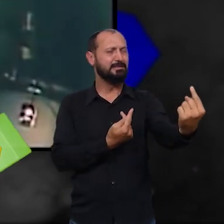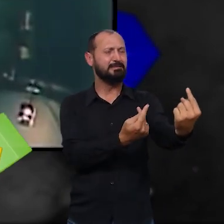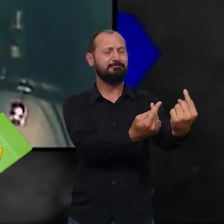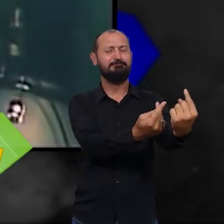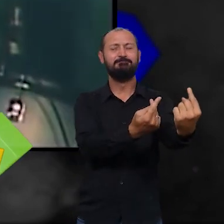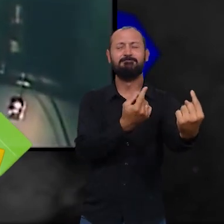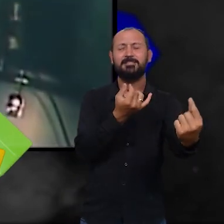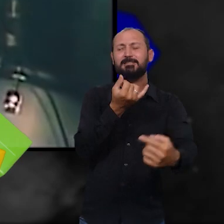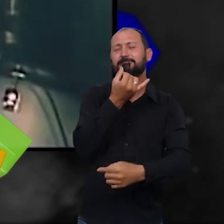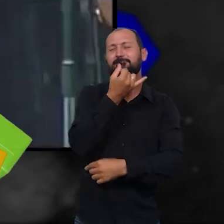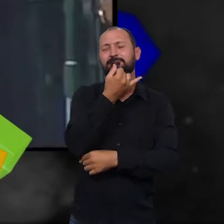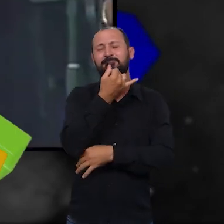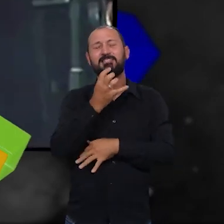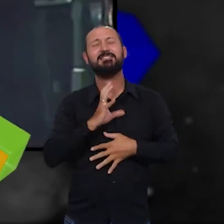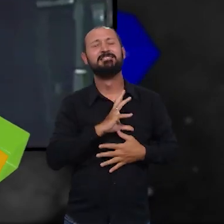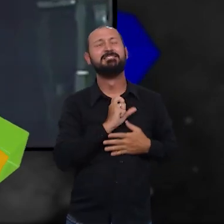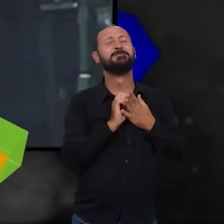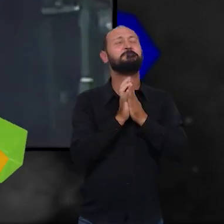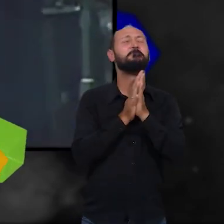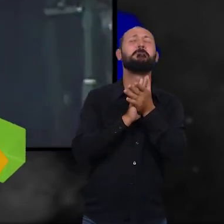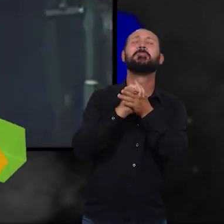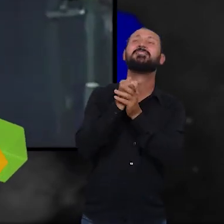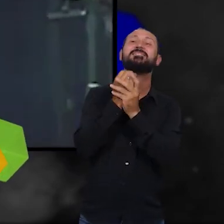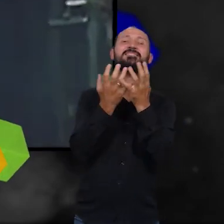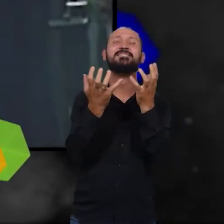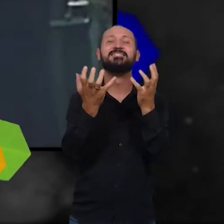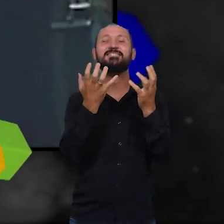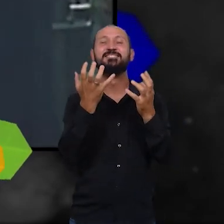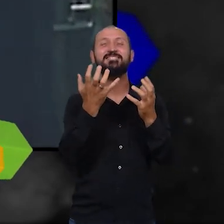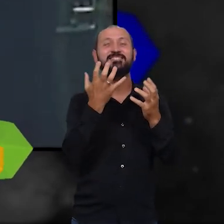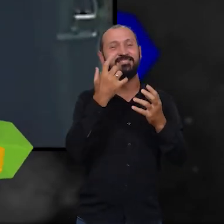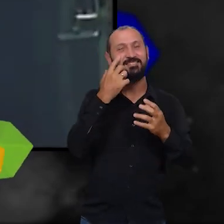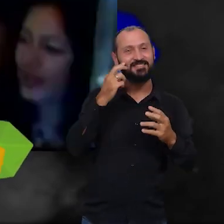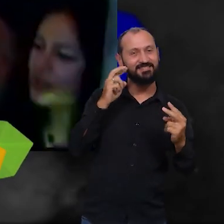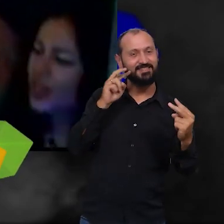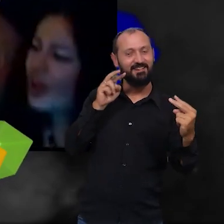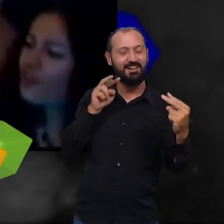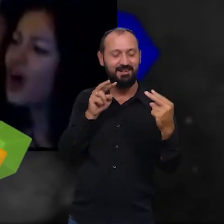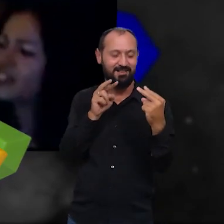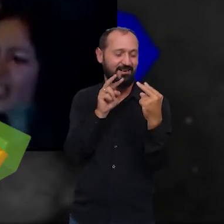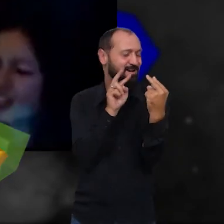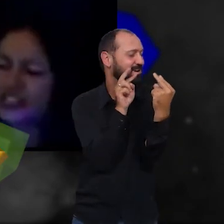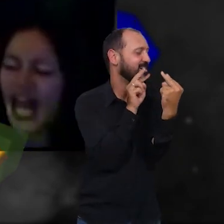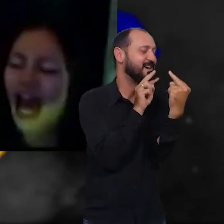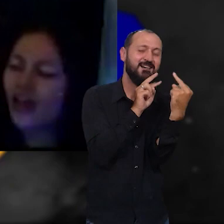Na distância